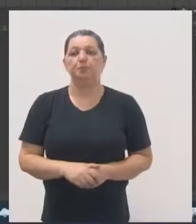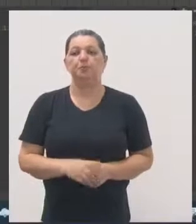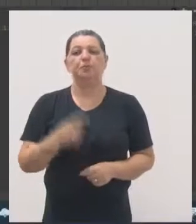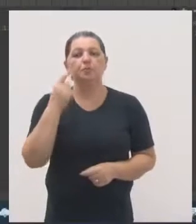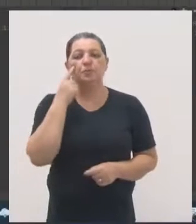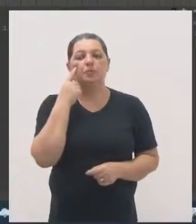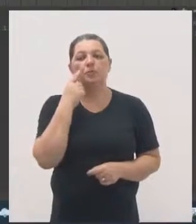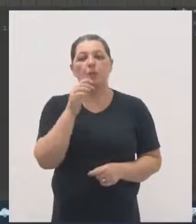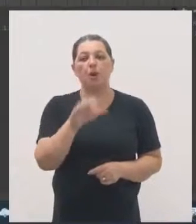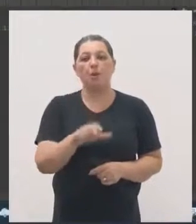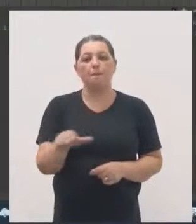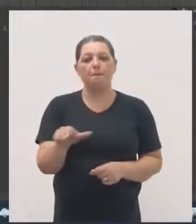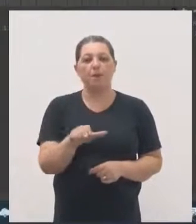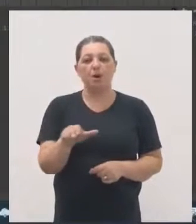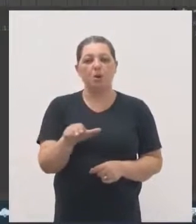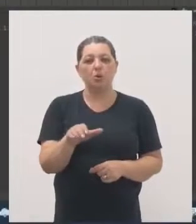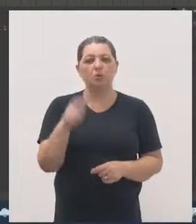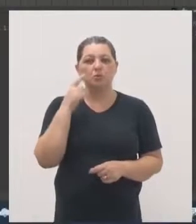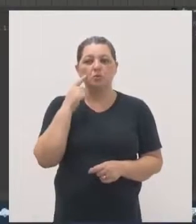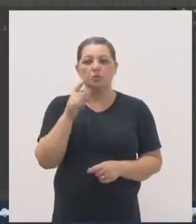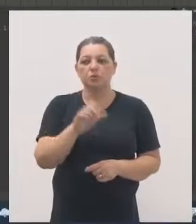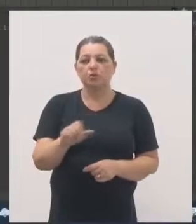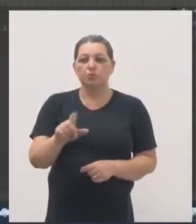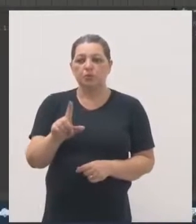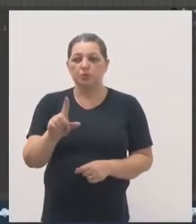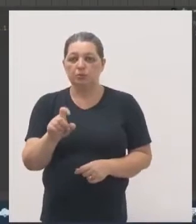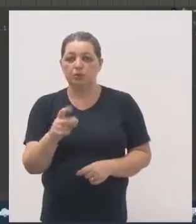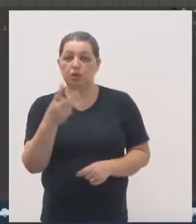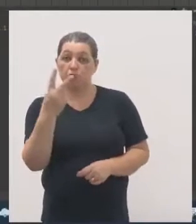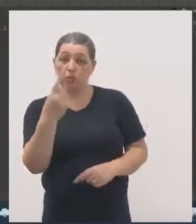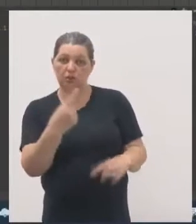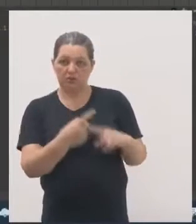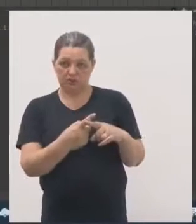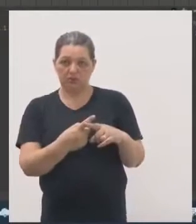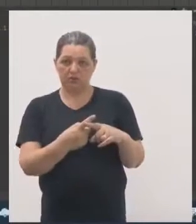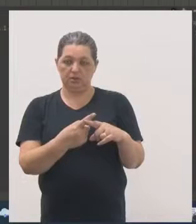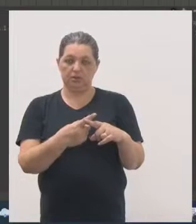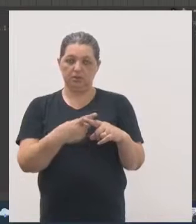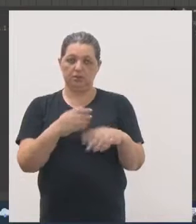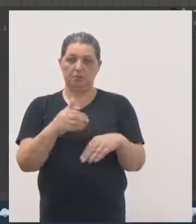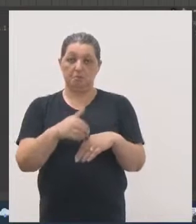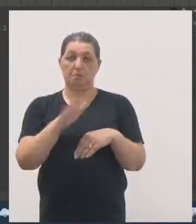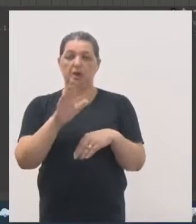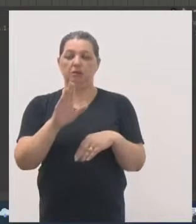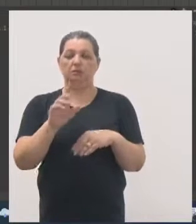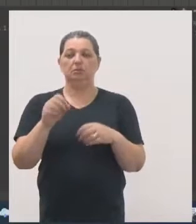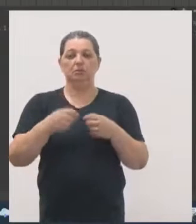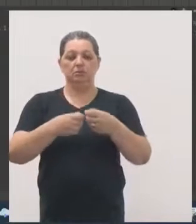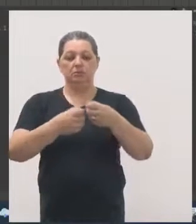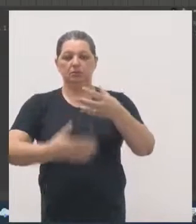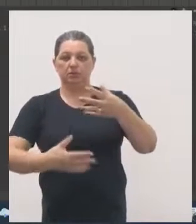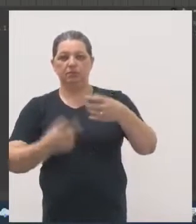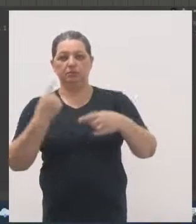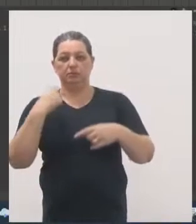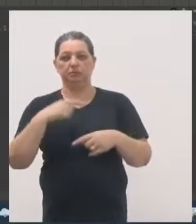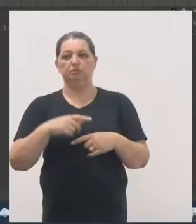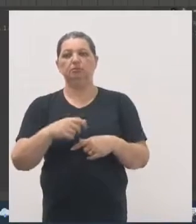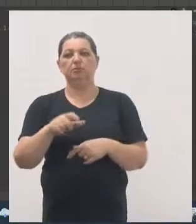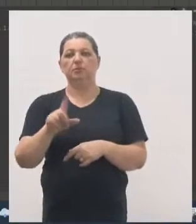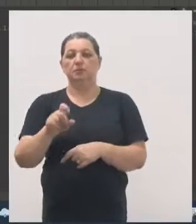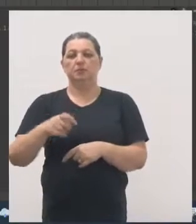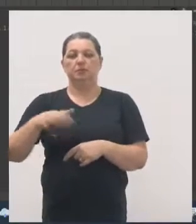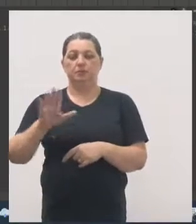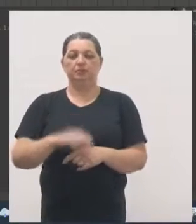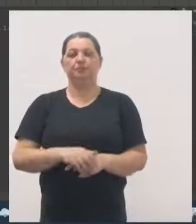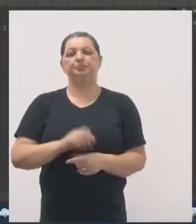meu mouse. Se eu clicar 2 vezes nesse espaço, eu inseri mais uma. Tá vendo? Se eu clicar de novo, eu inseri outra. Ou